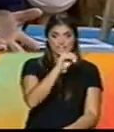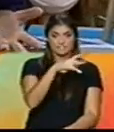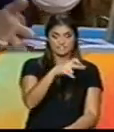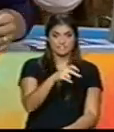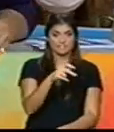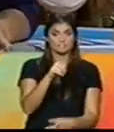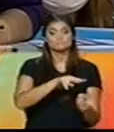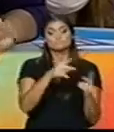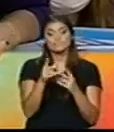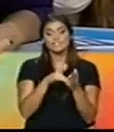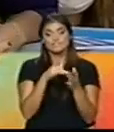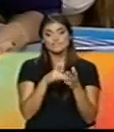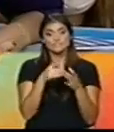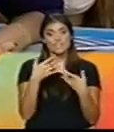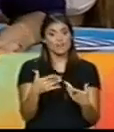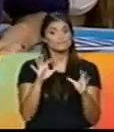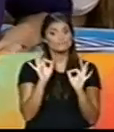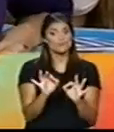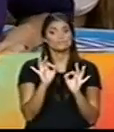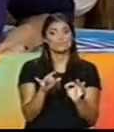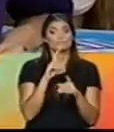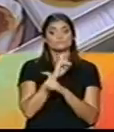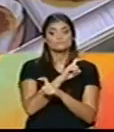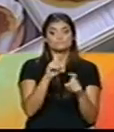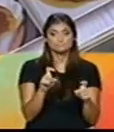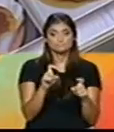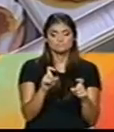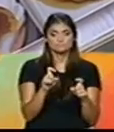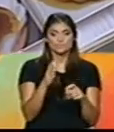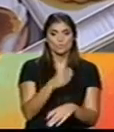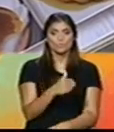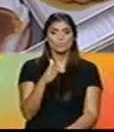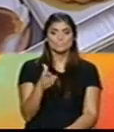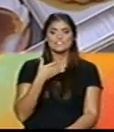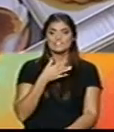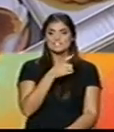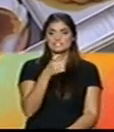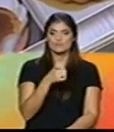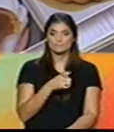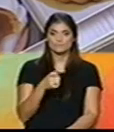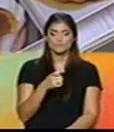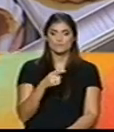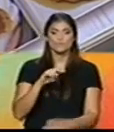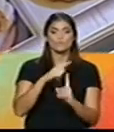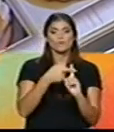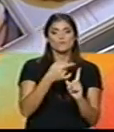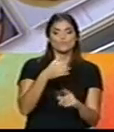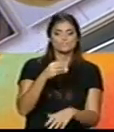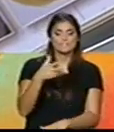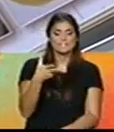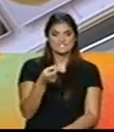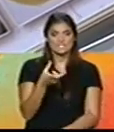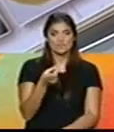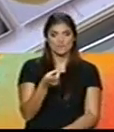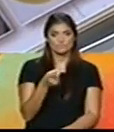já está, não é? Feito. Parabéns. Foi. Ora, esse anúncio foi feito a 11 de dezembro de 2019. No